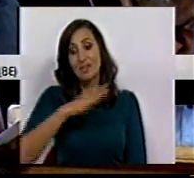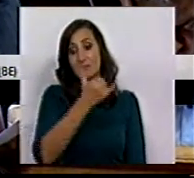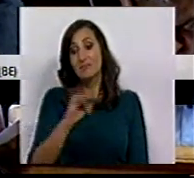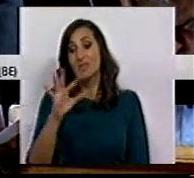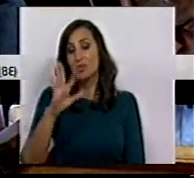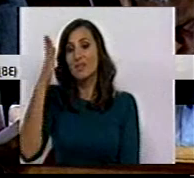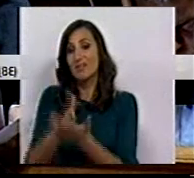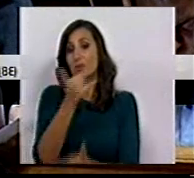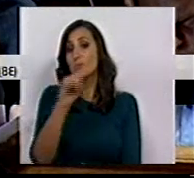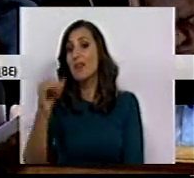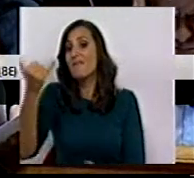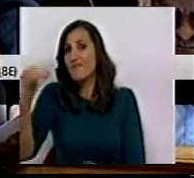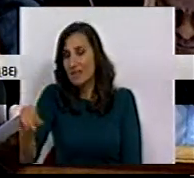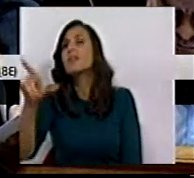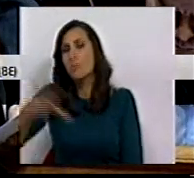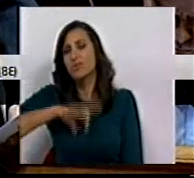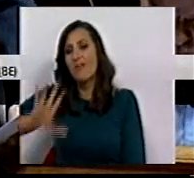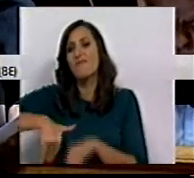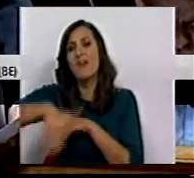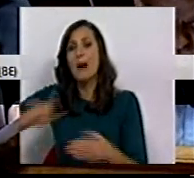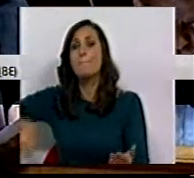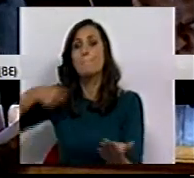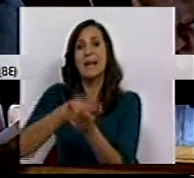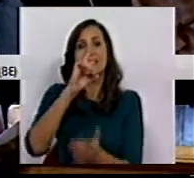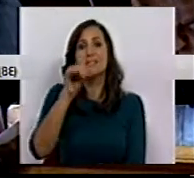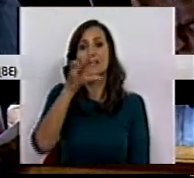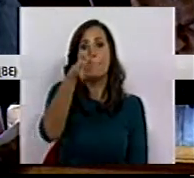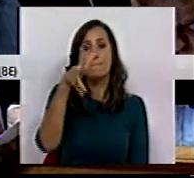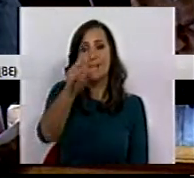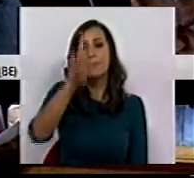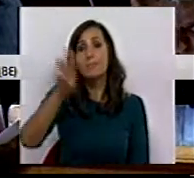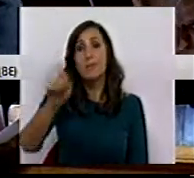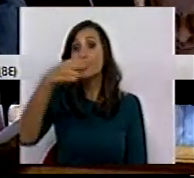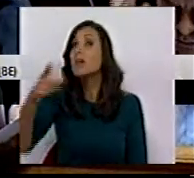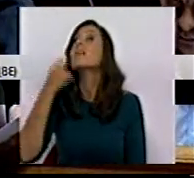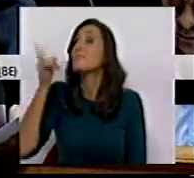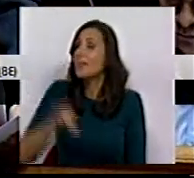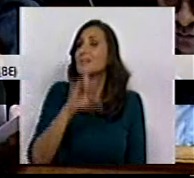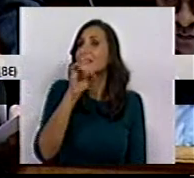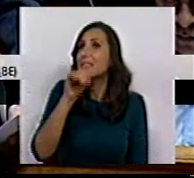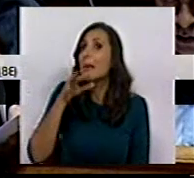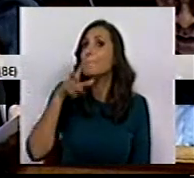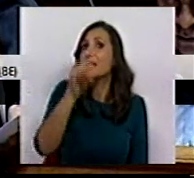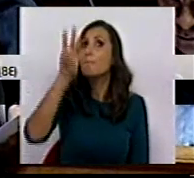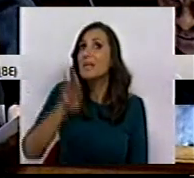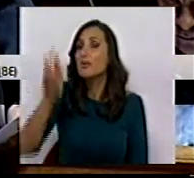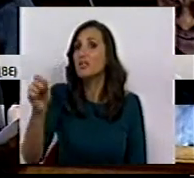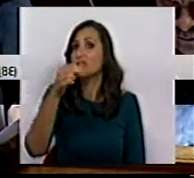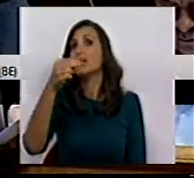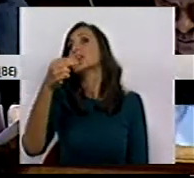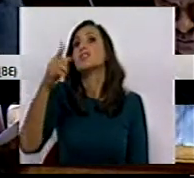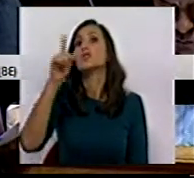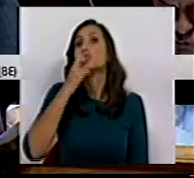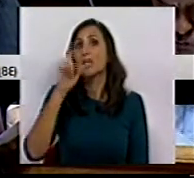e 2020 Portugal irá pagar 60 mil milhões em juros da dívida, repito, 60 mil milhões em juros da dívida,